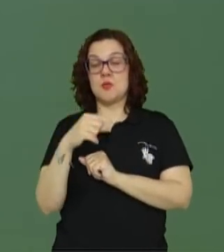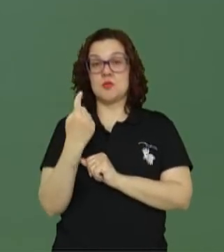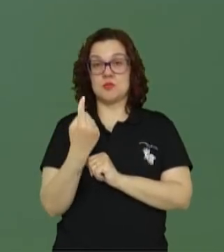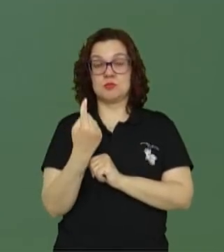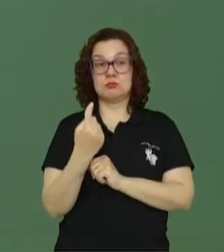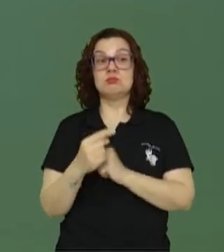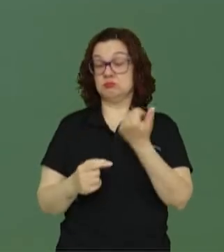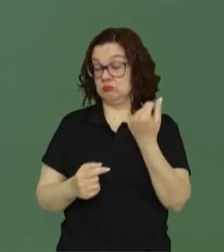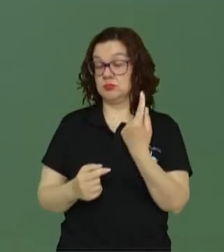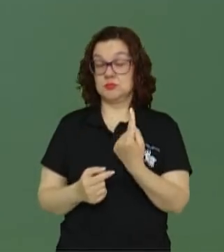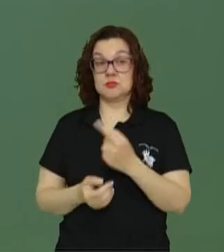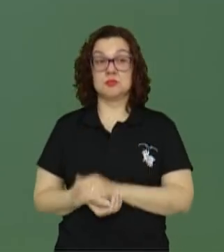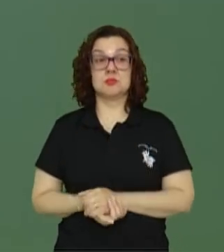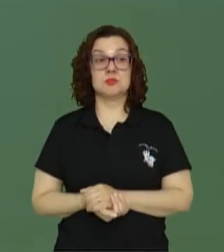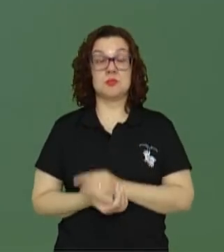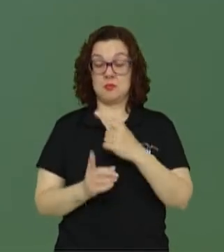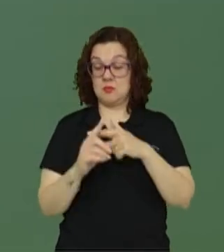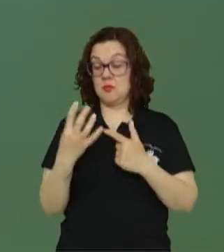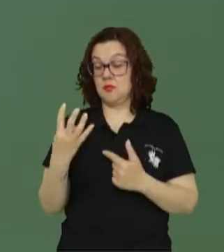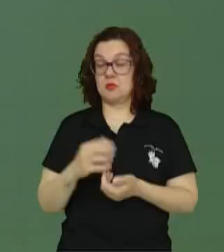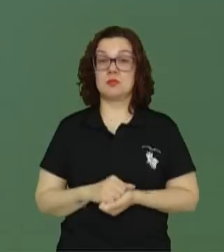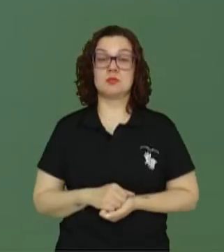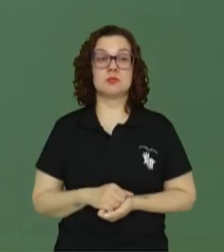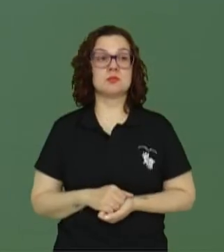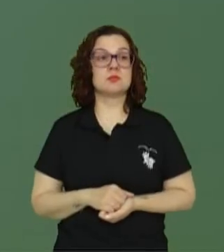A1 mais 4.